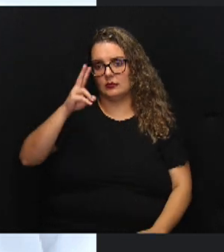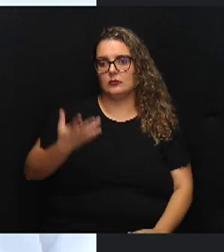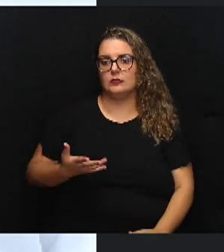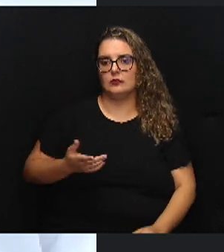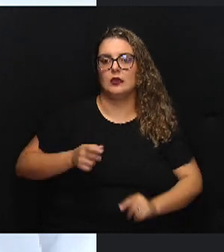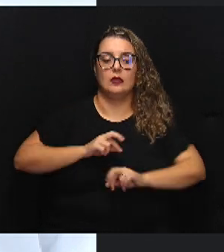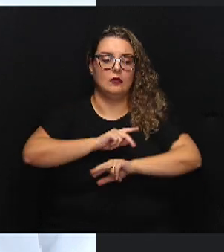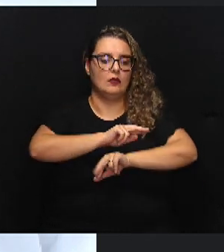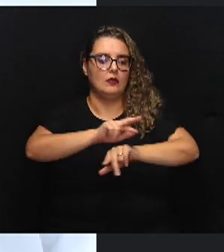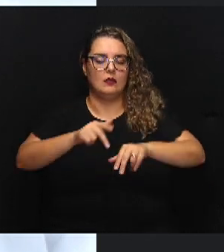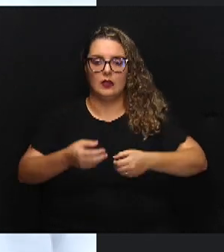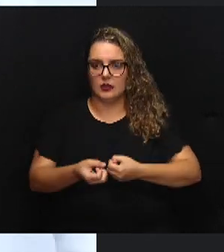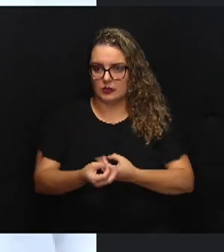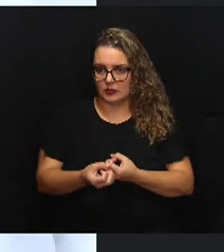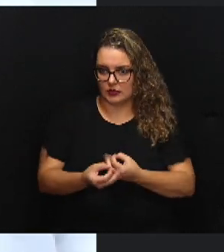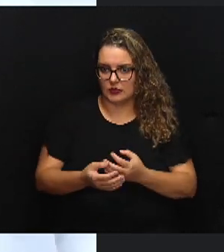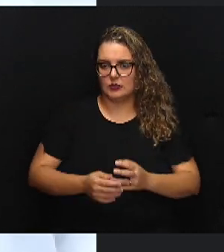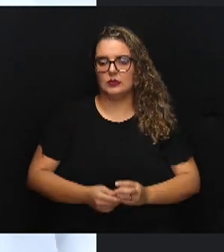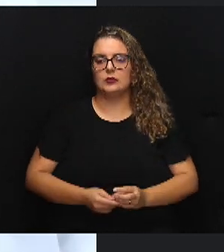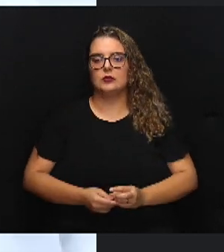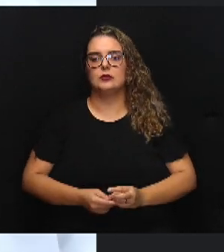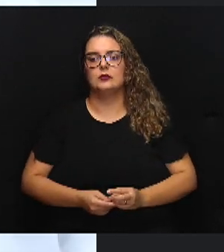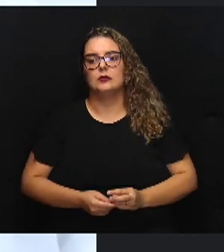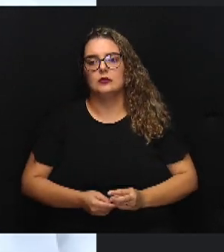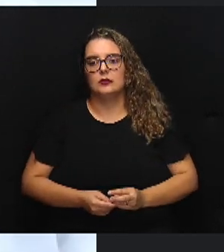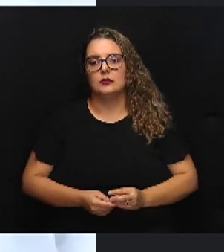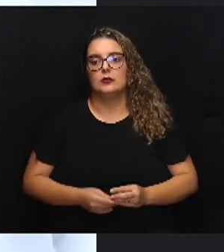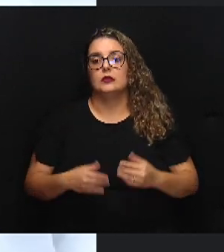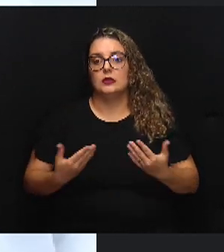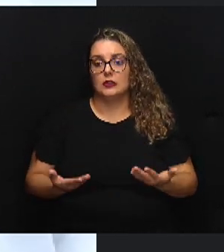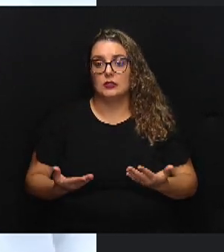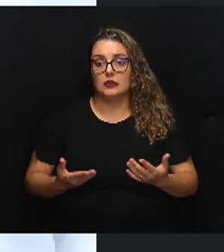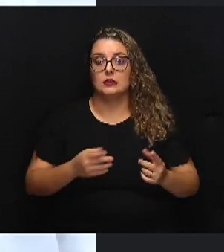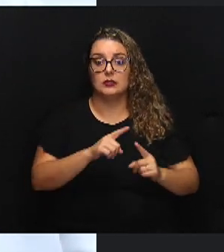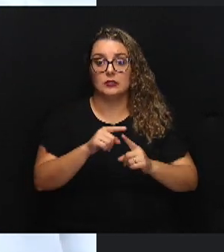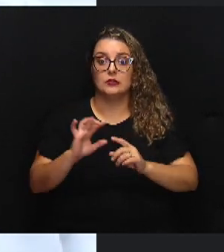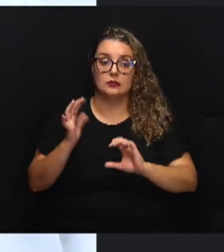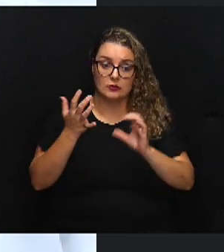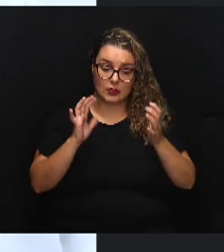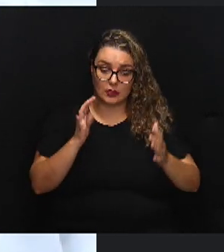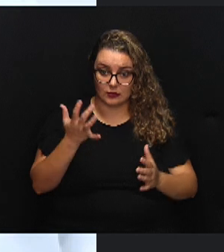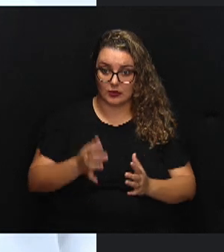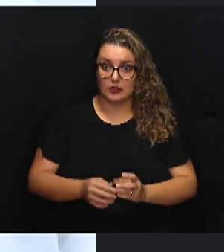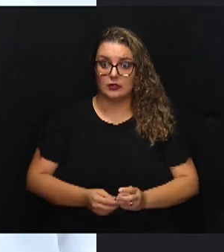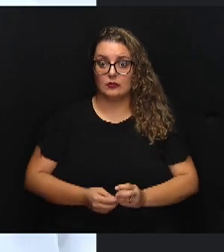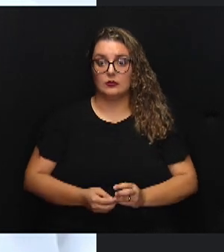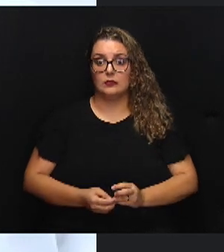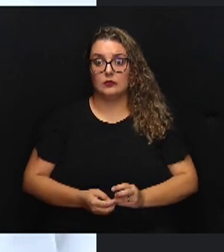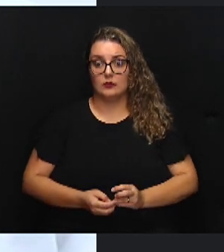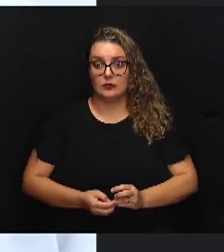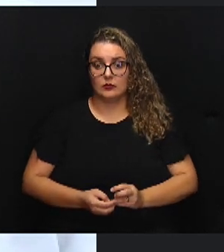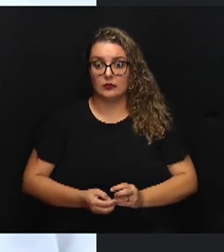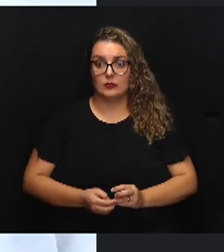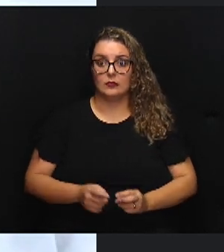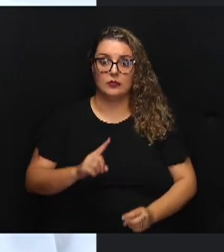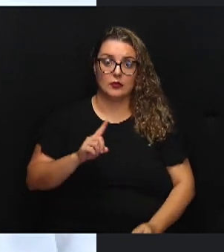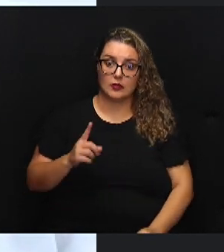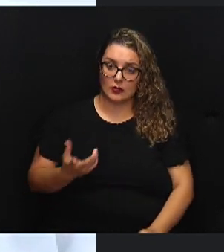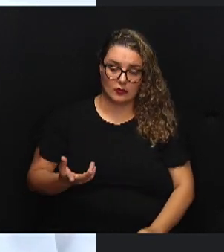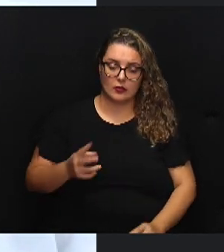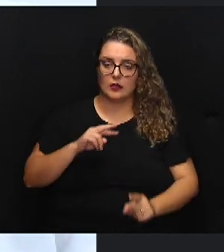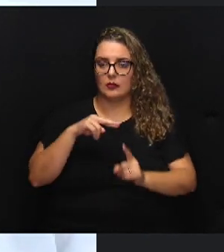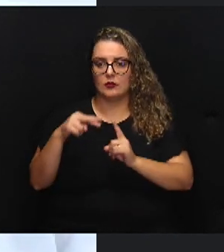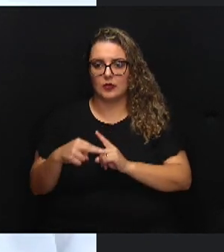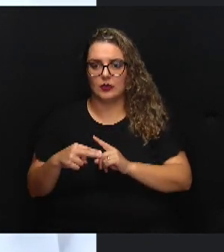muita informação. E apesar desses casos terem surgido, não vale a pena, do ponto de